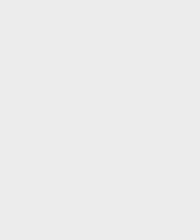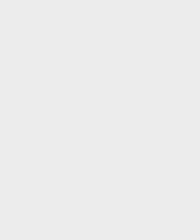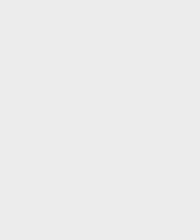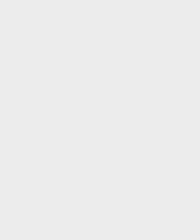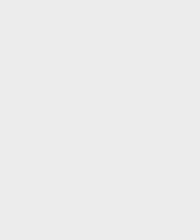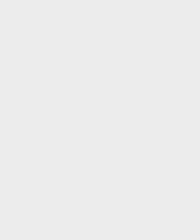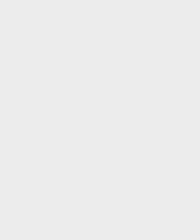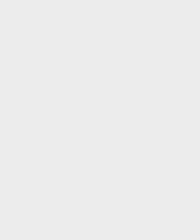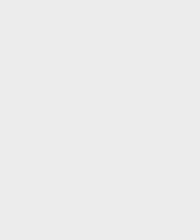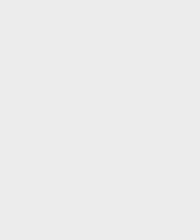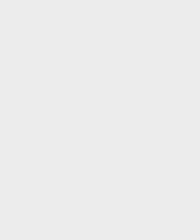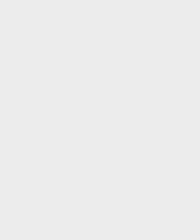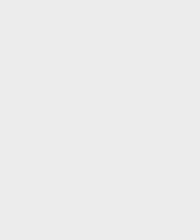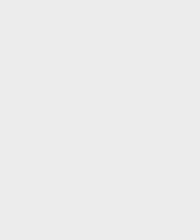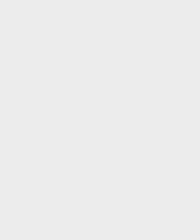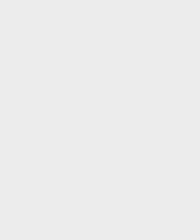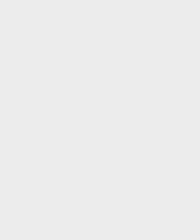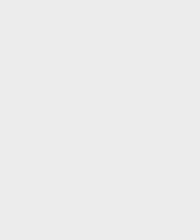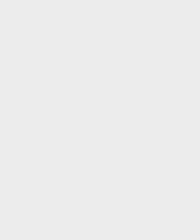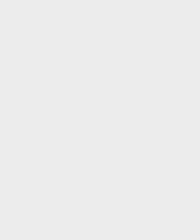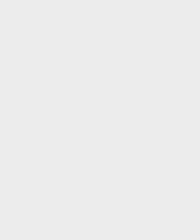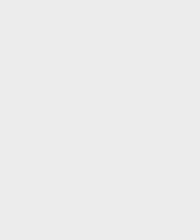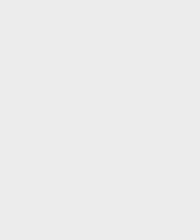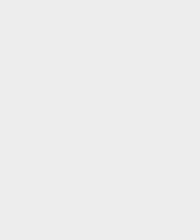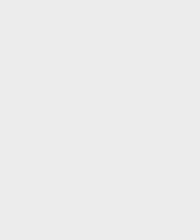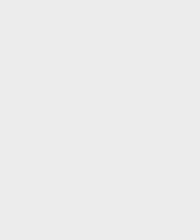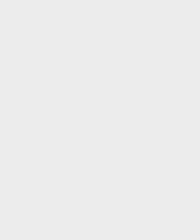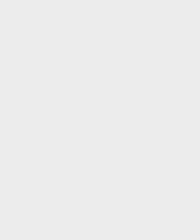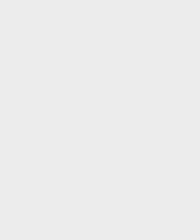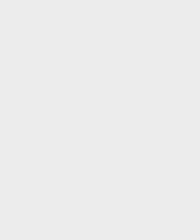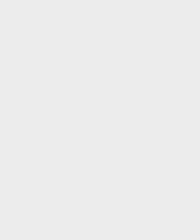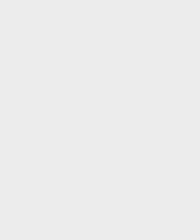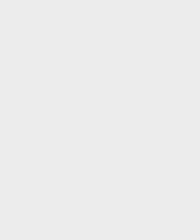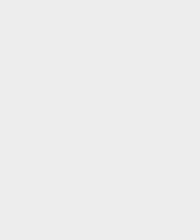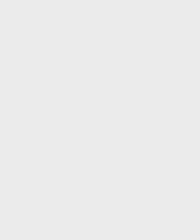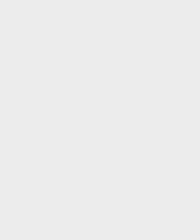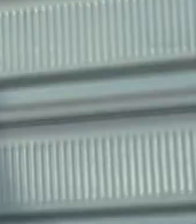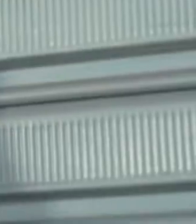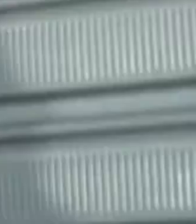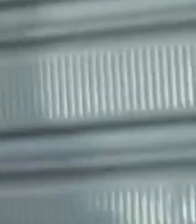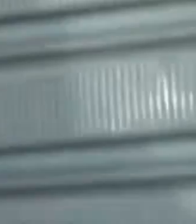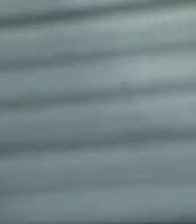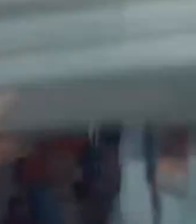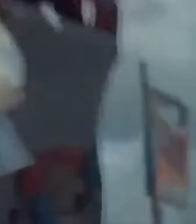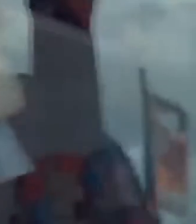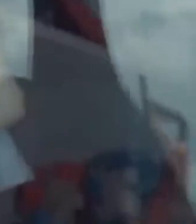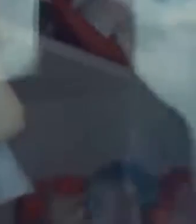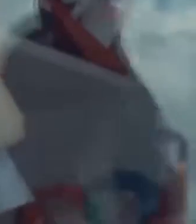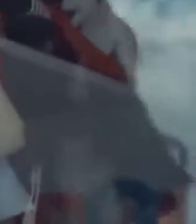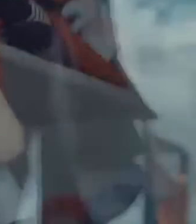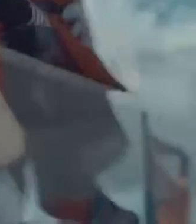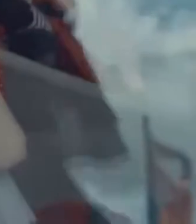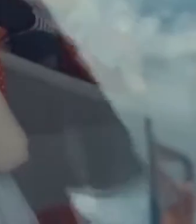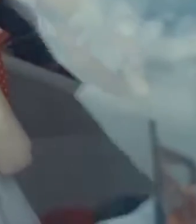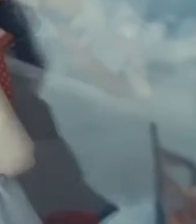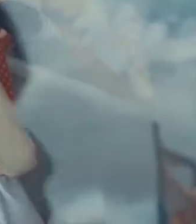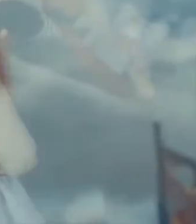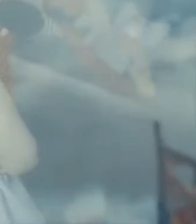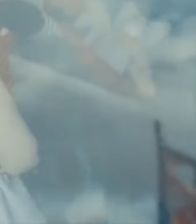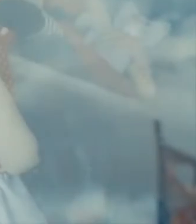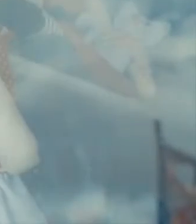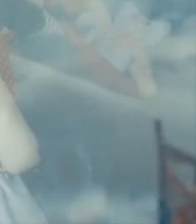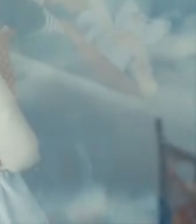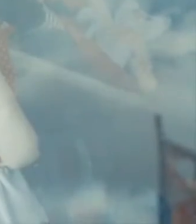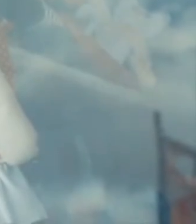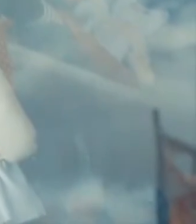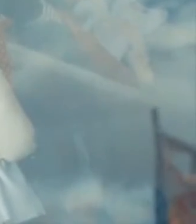Indiaroba sua vocação impulsiona nosso estado e quantas Histórias de